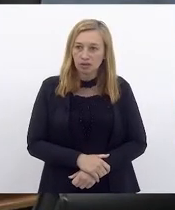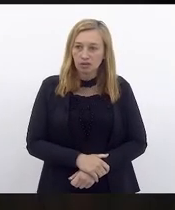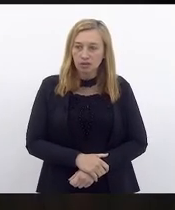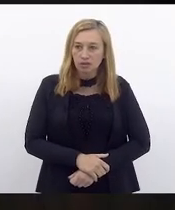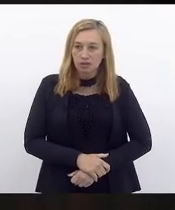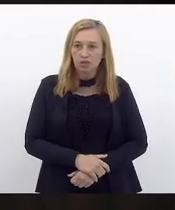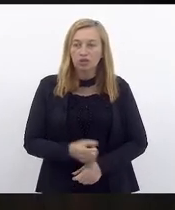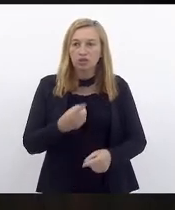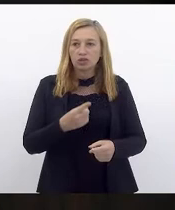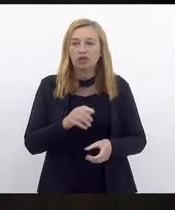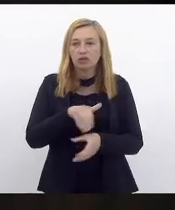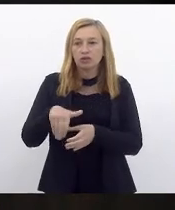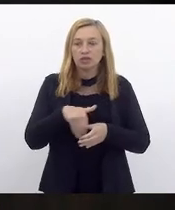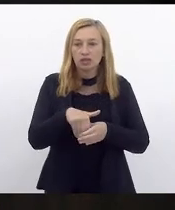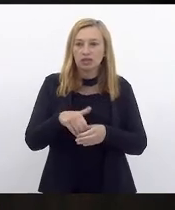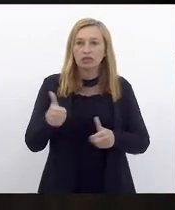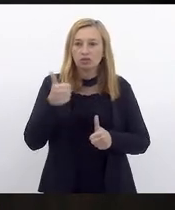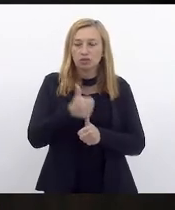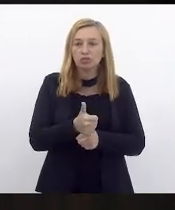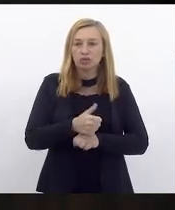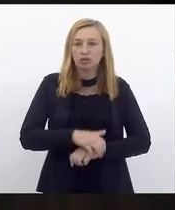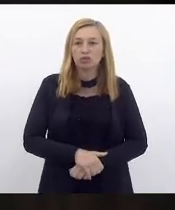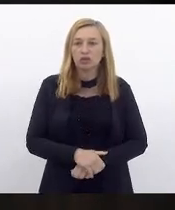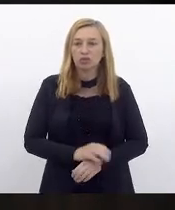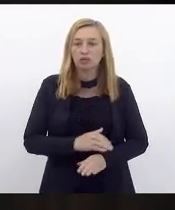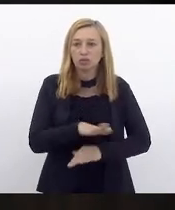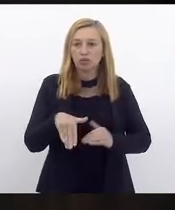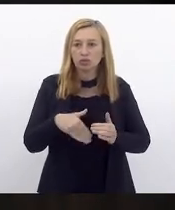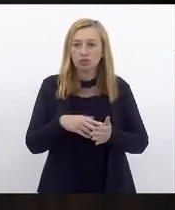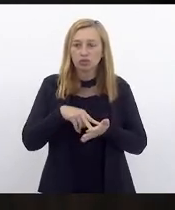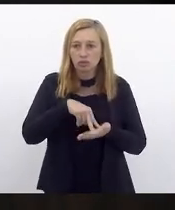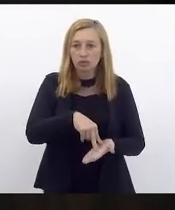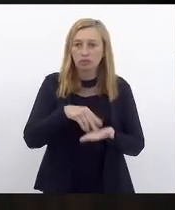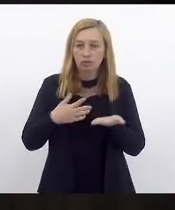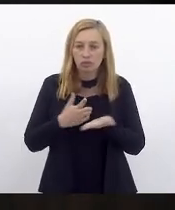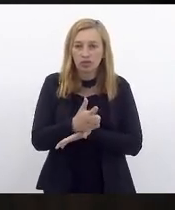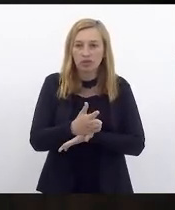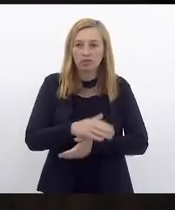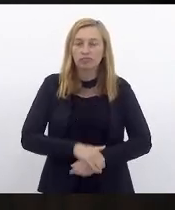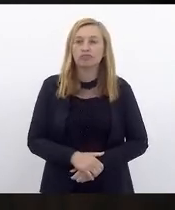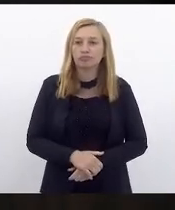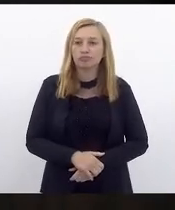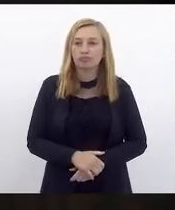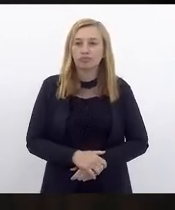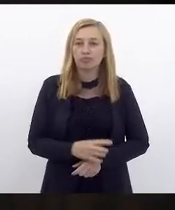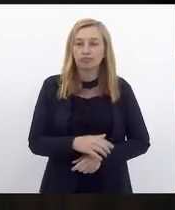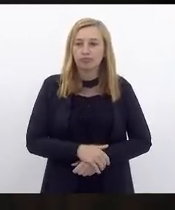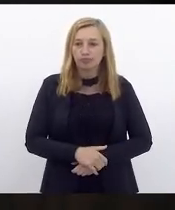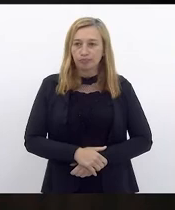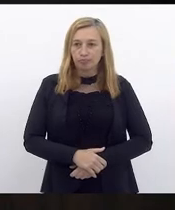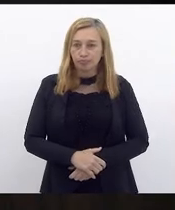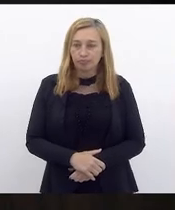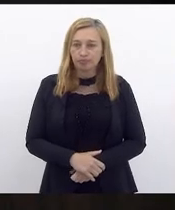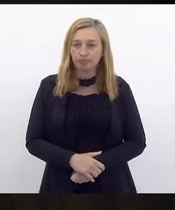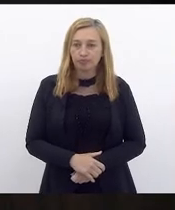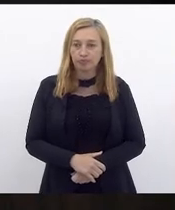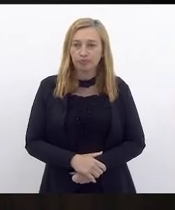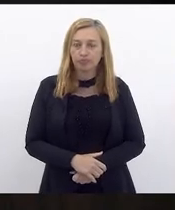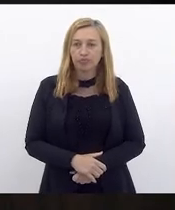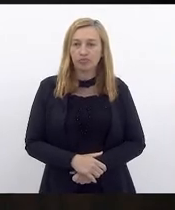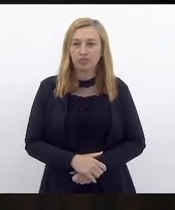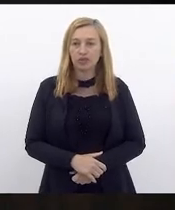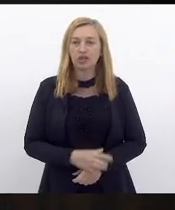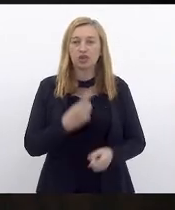Pareceres emitidos em votação substitutiva. Os senhores que aprovam, permaneçam como estão aprovados. Vai ao autógrafo. Em